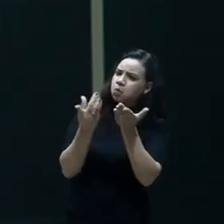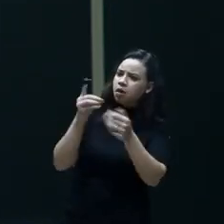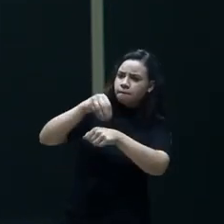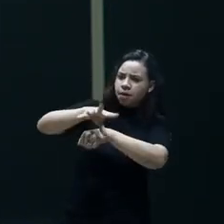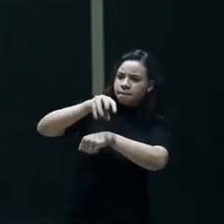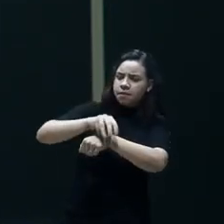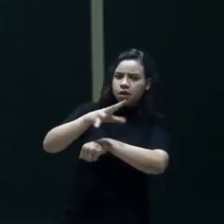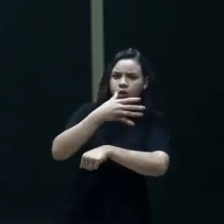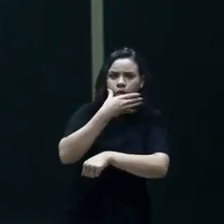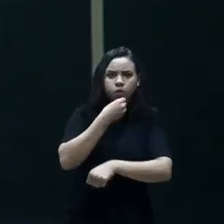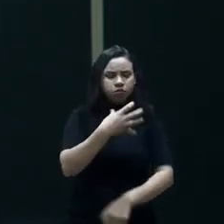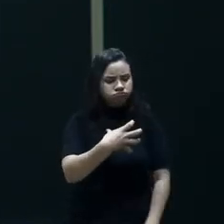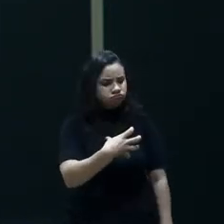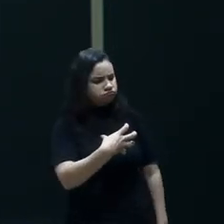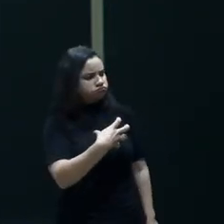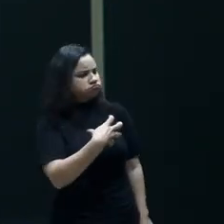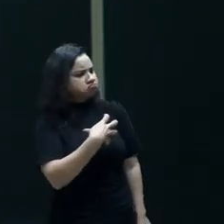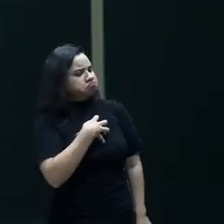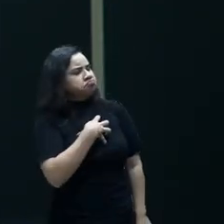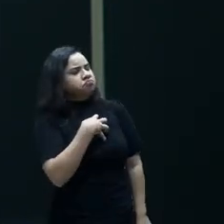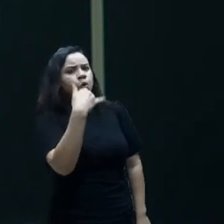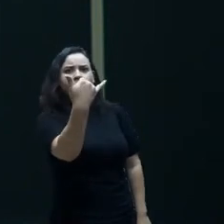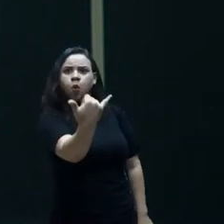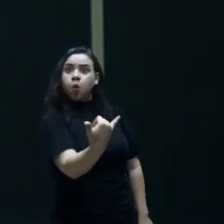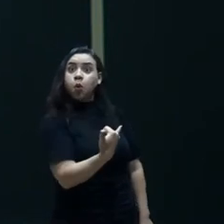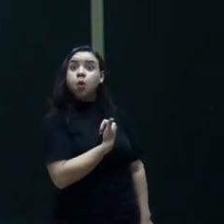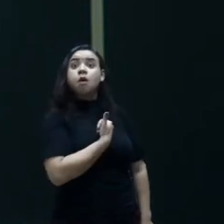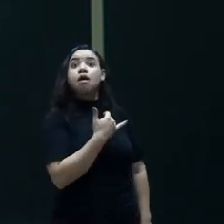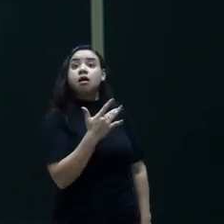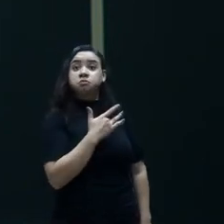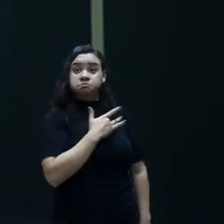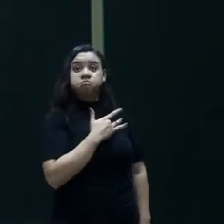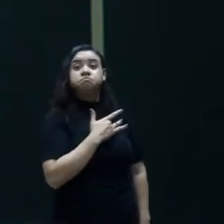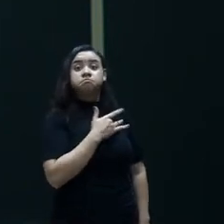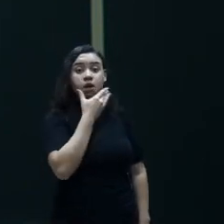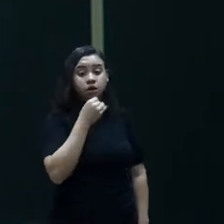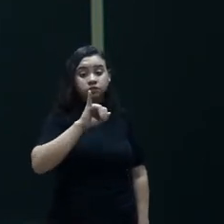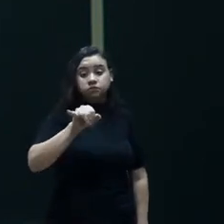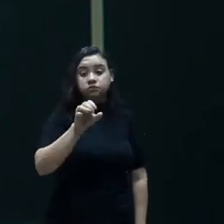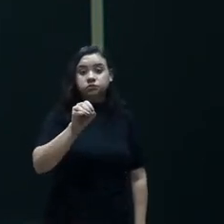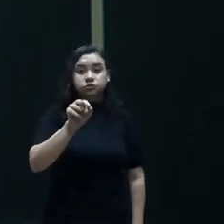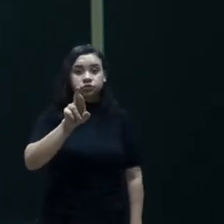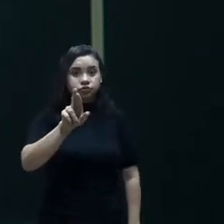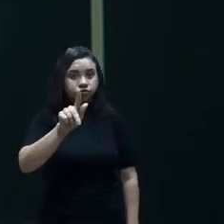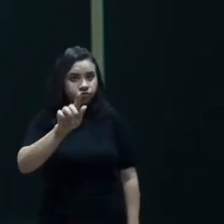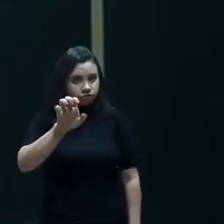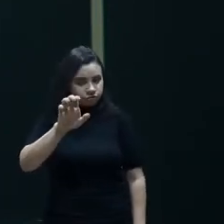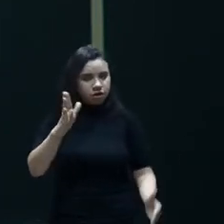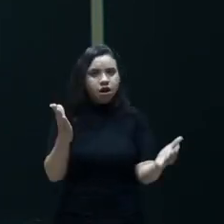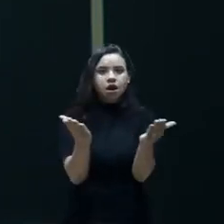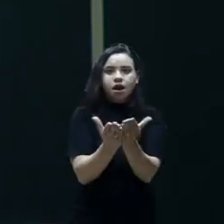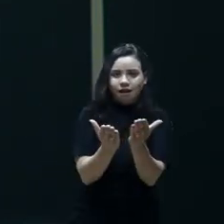aquilo despertou, caiu no coração do Jorge. Jorge se converteu,